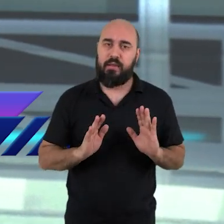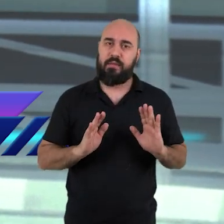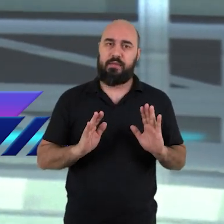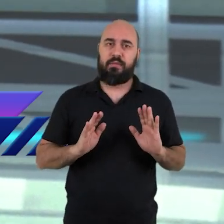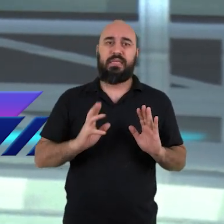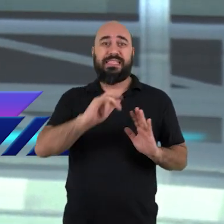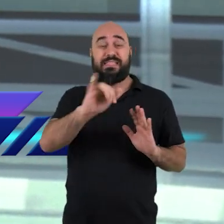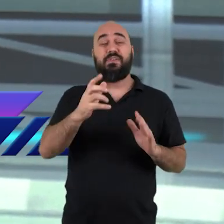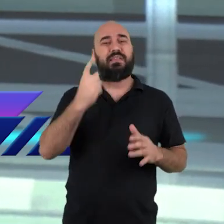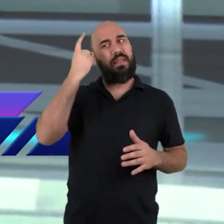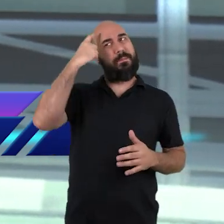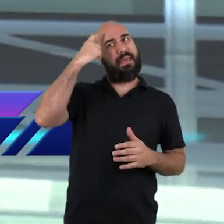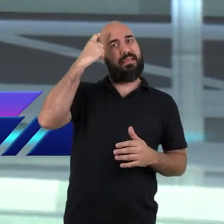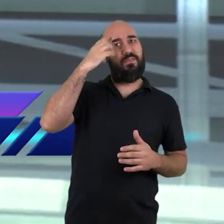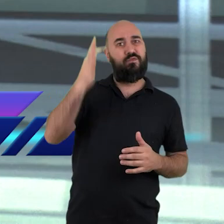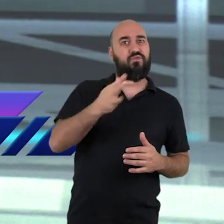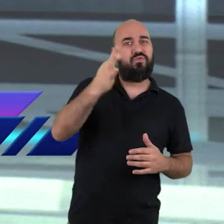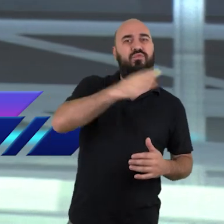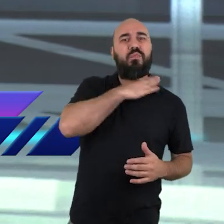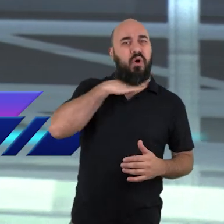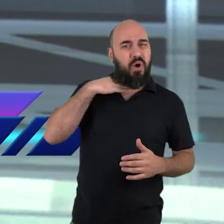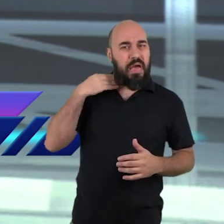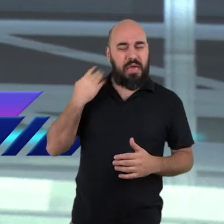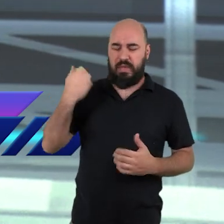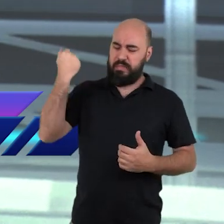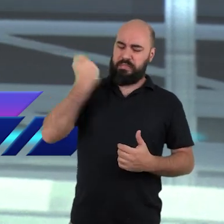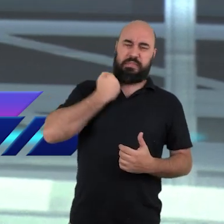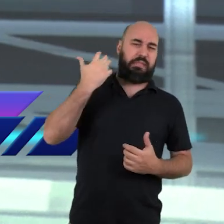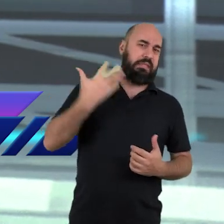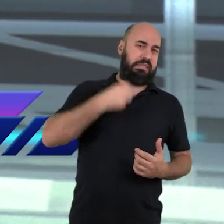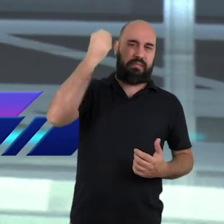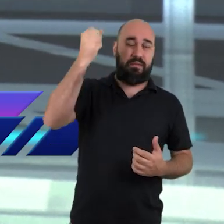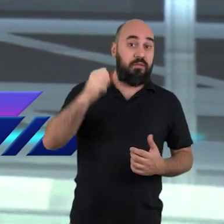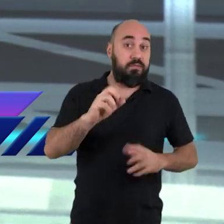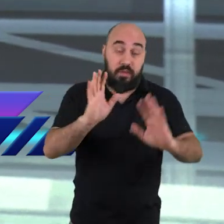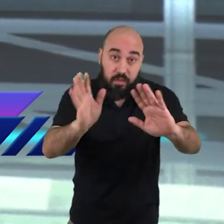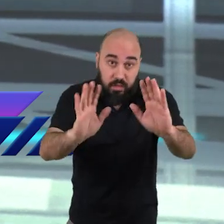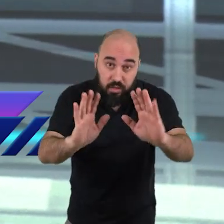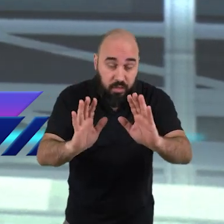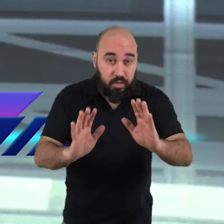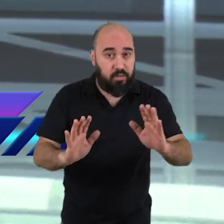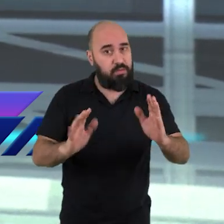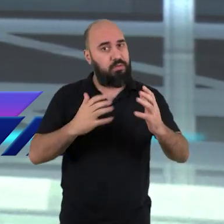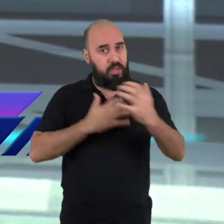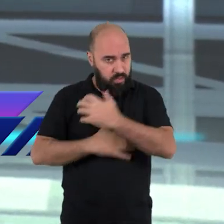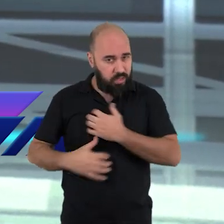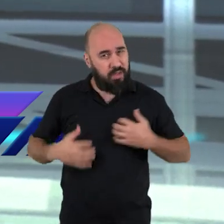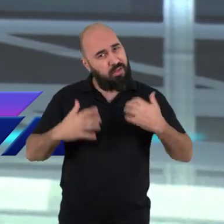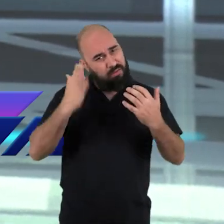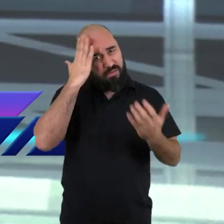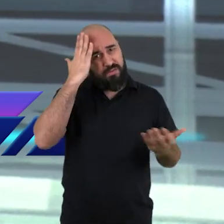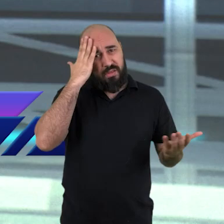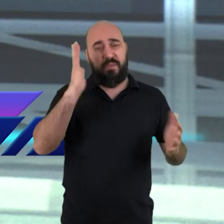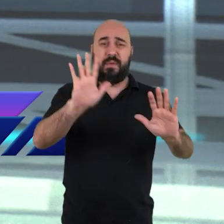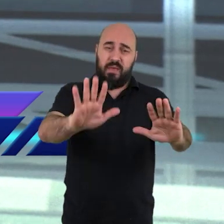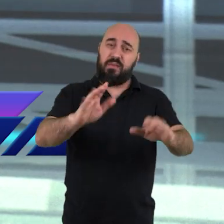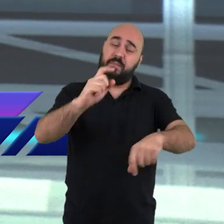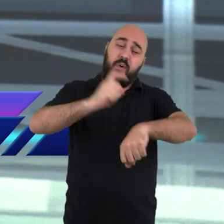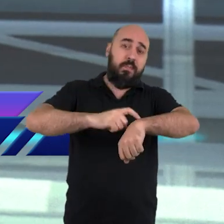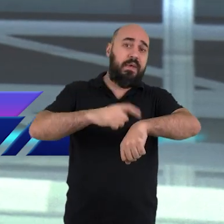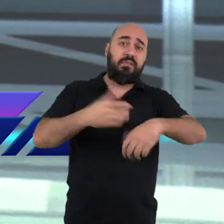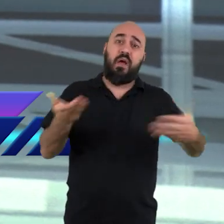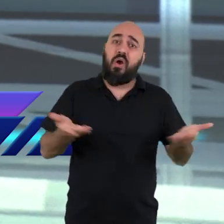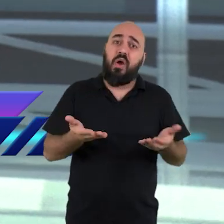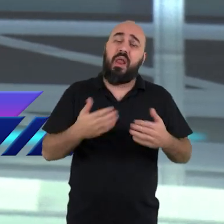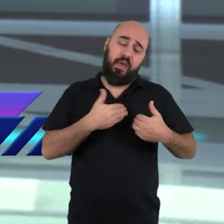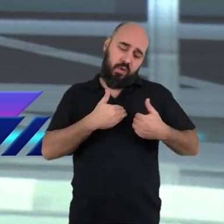planejando, não planeje mais. Se você está angustiado, agoniado por tudo aquilo que você sofre, este é o momento